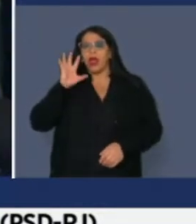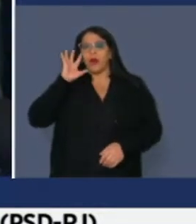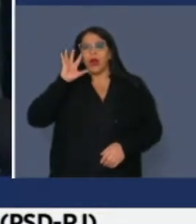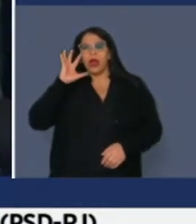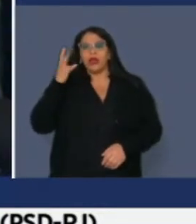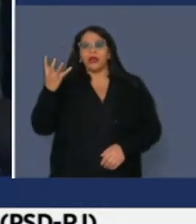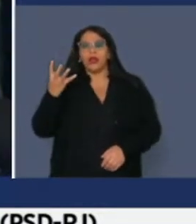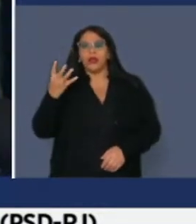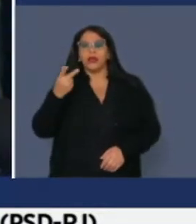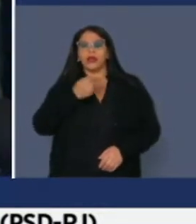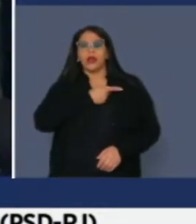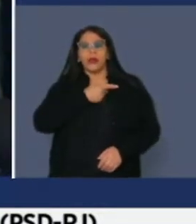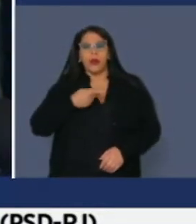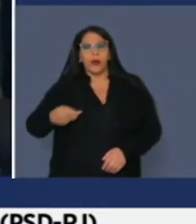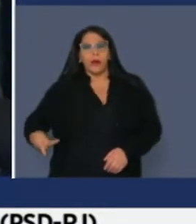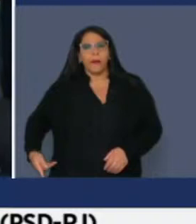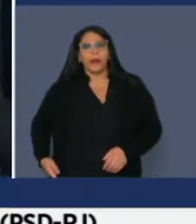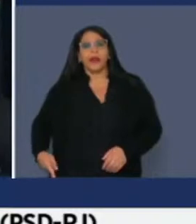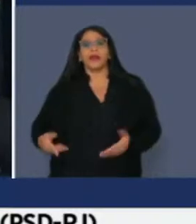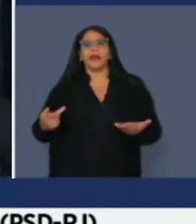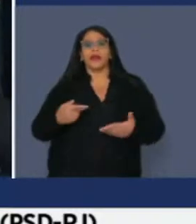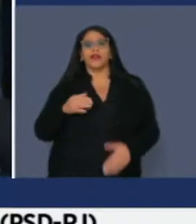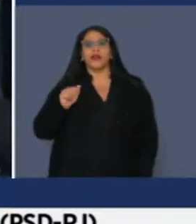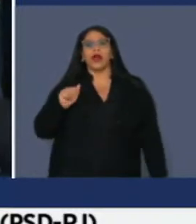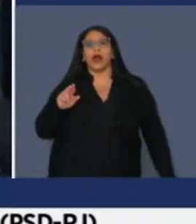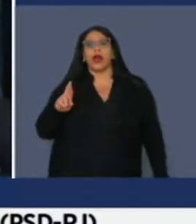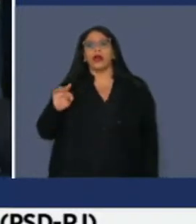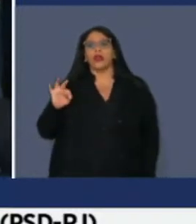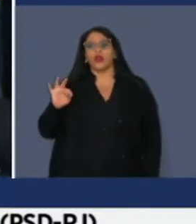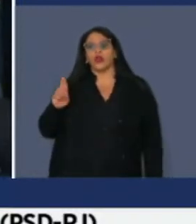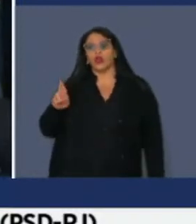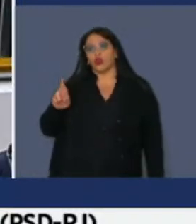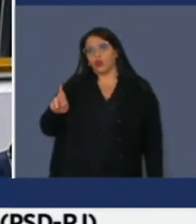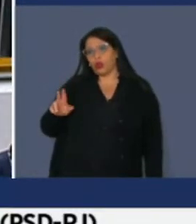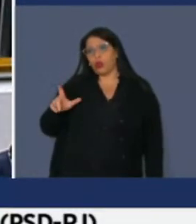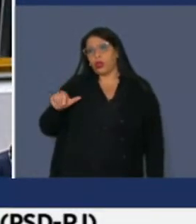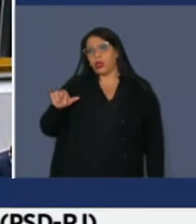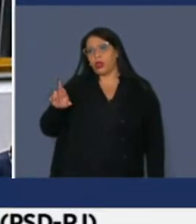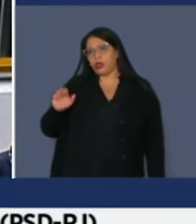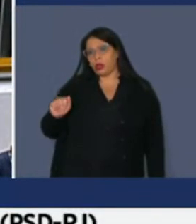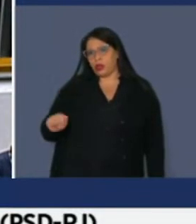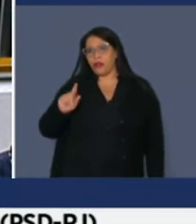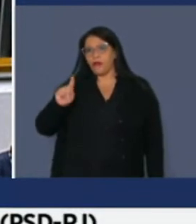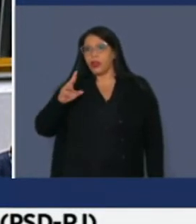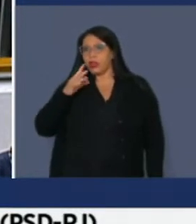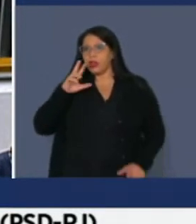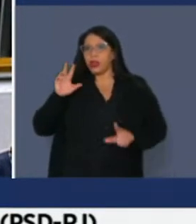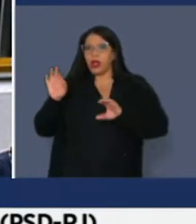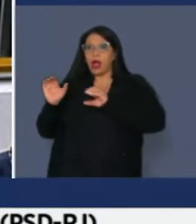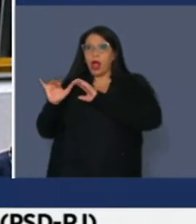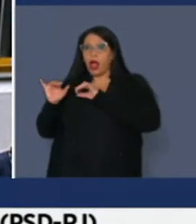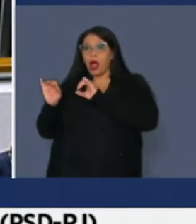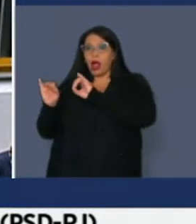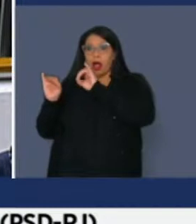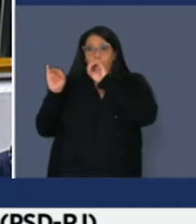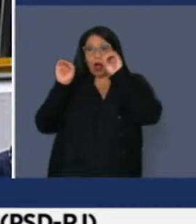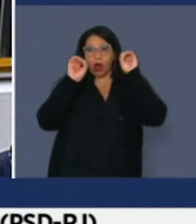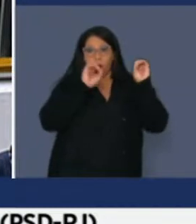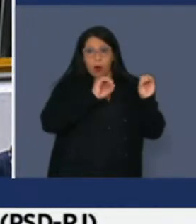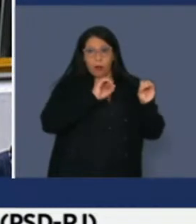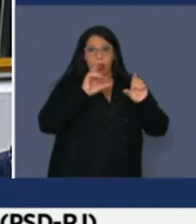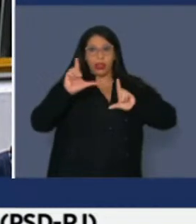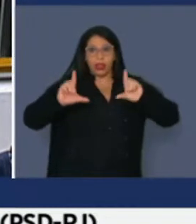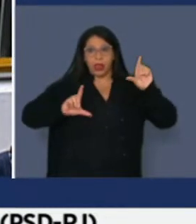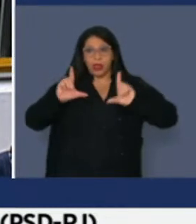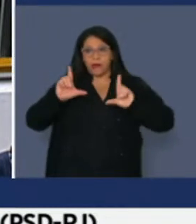ao presidente da sessão, no caso, o presidente da Câmara, deputado Arthur Lira. Você que nos acompanha pela TV Câmara viu agora há pouco a